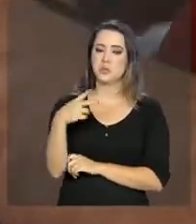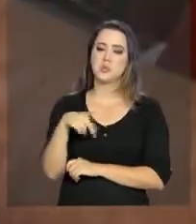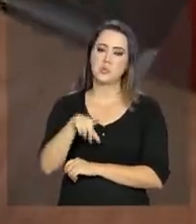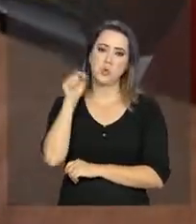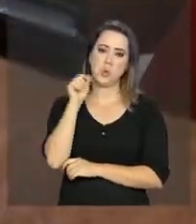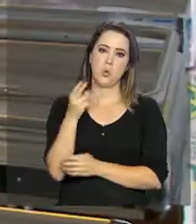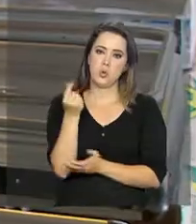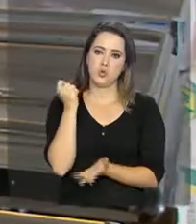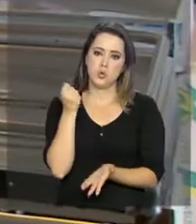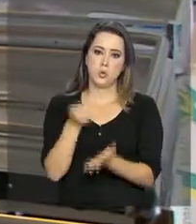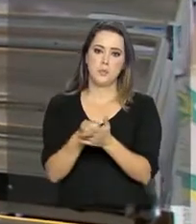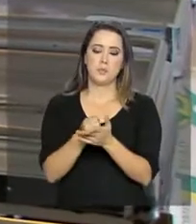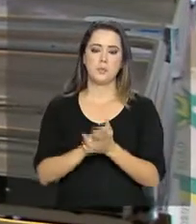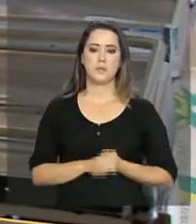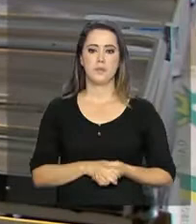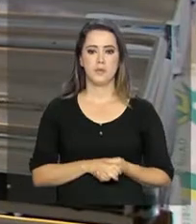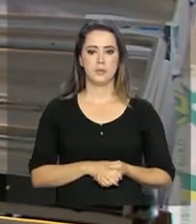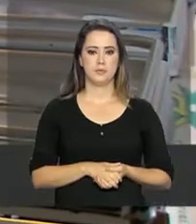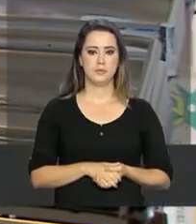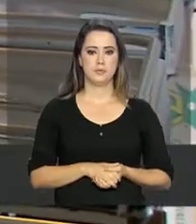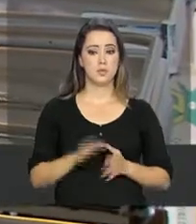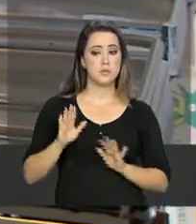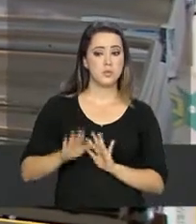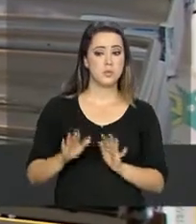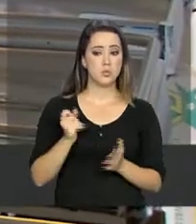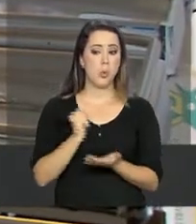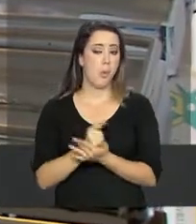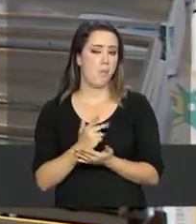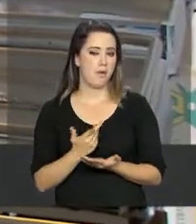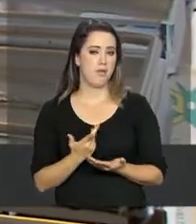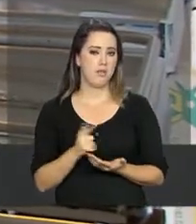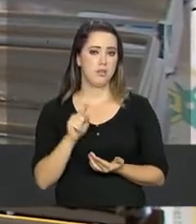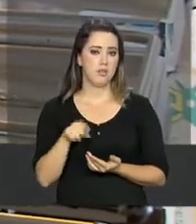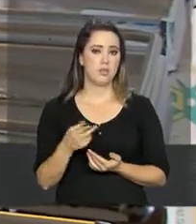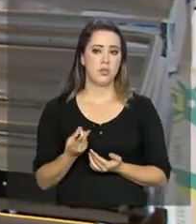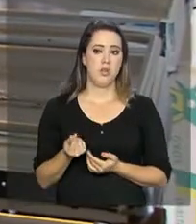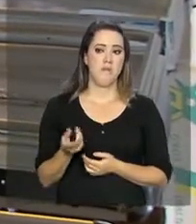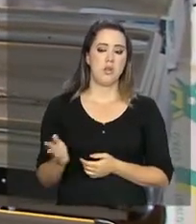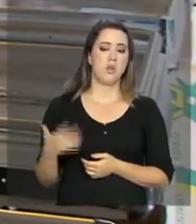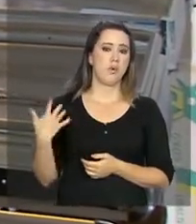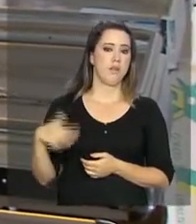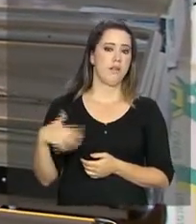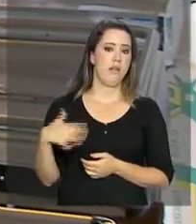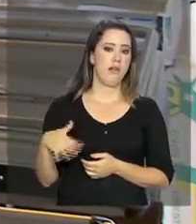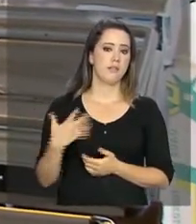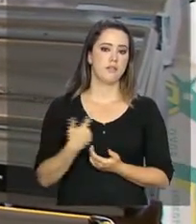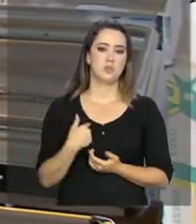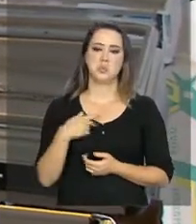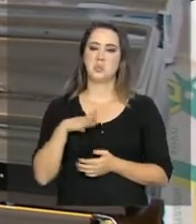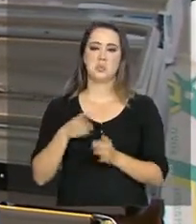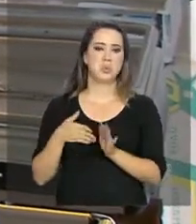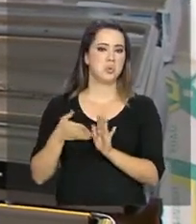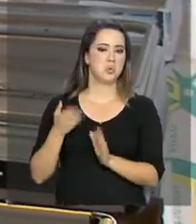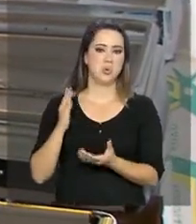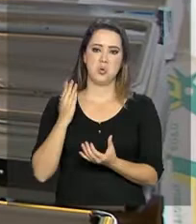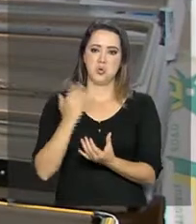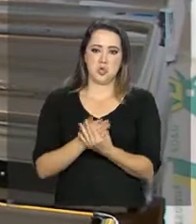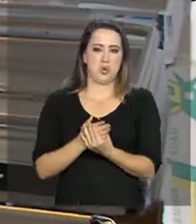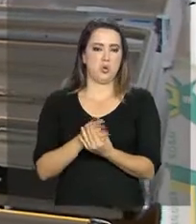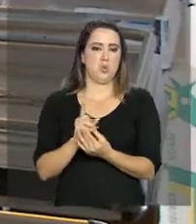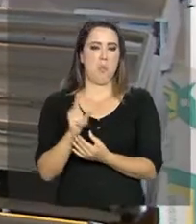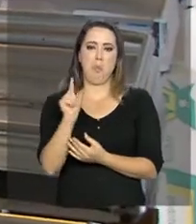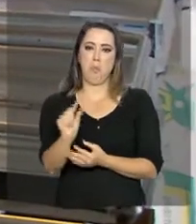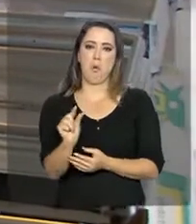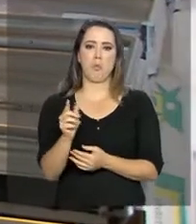em espécie e temendo que vai comprar né se não for muito caro porque dão no ano um dia no bolso os